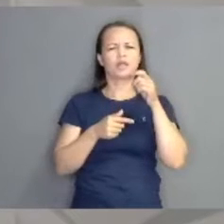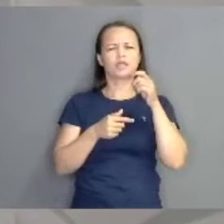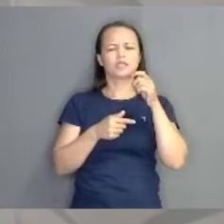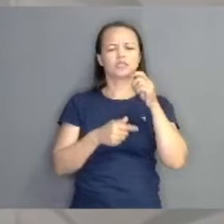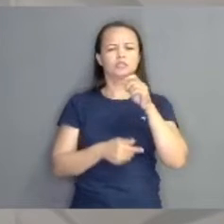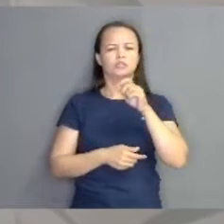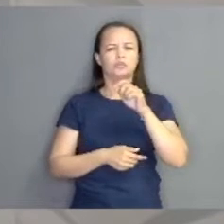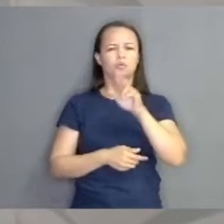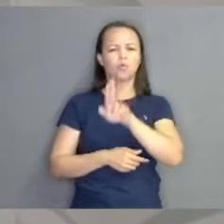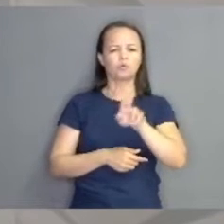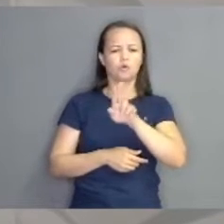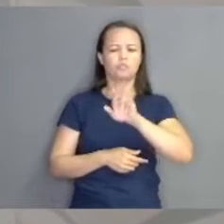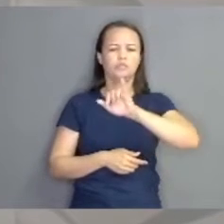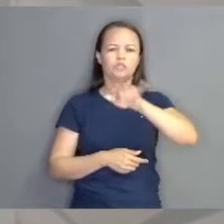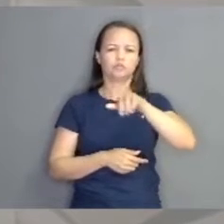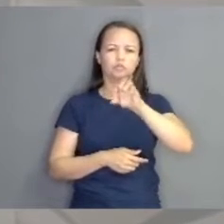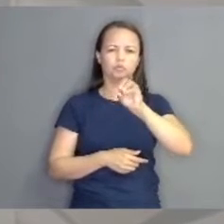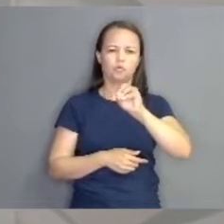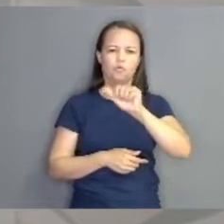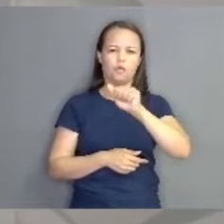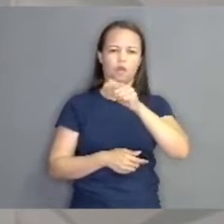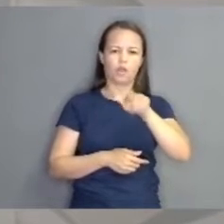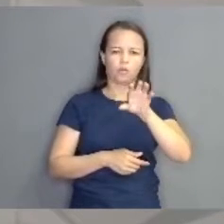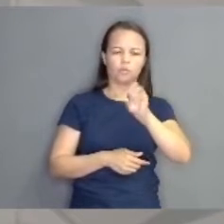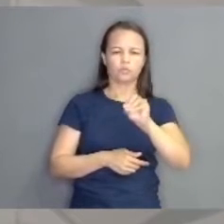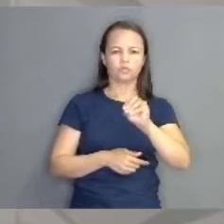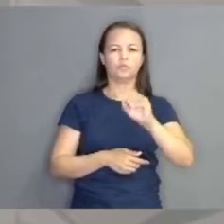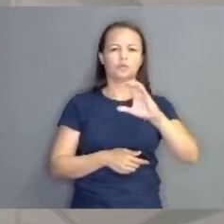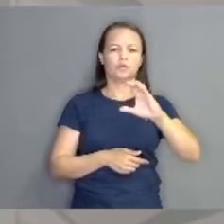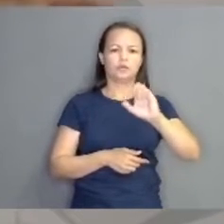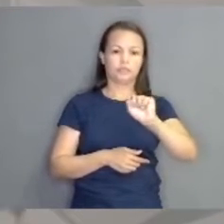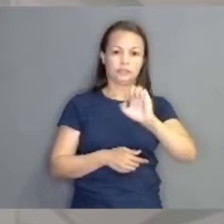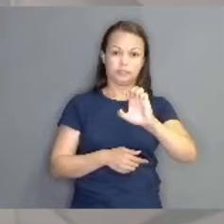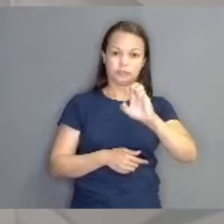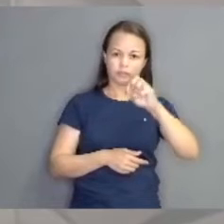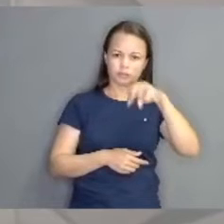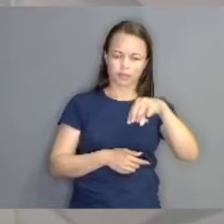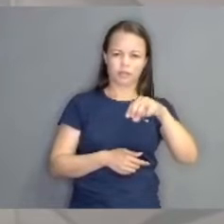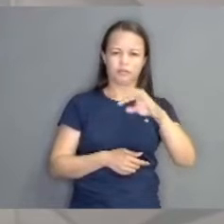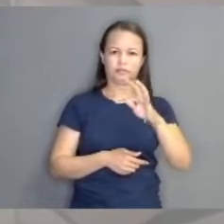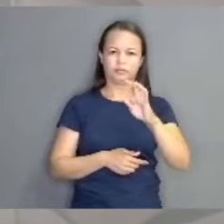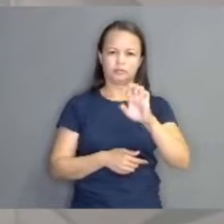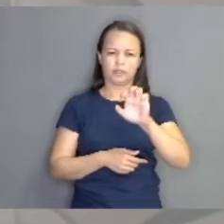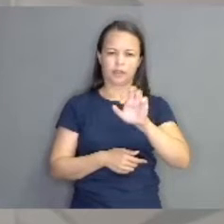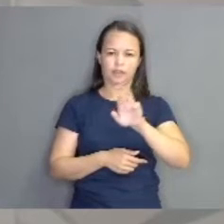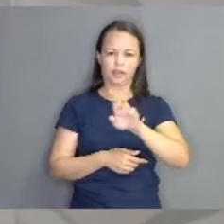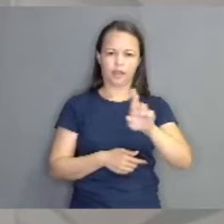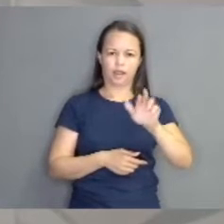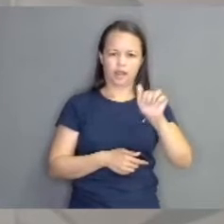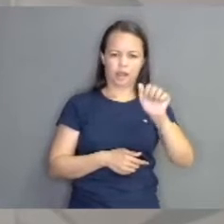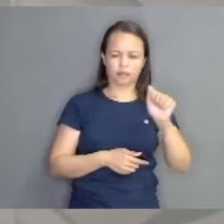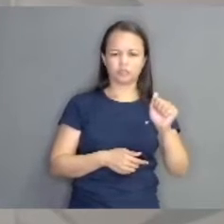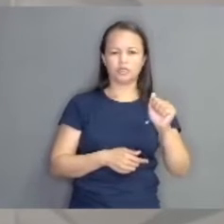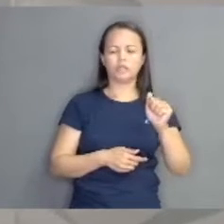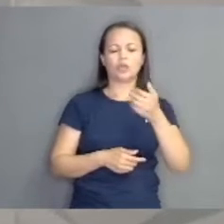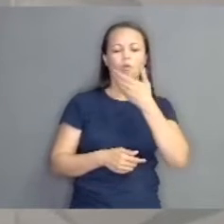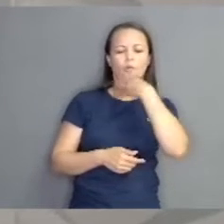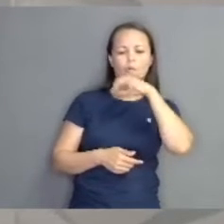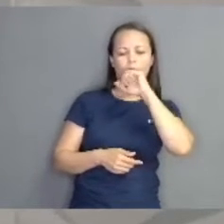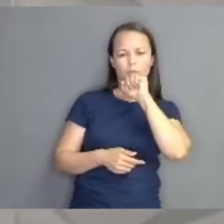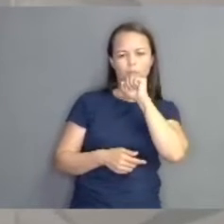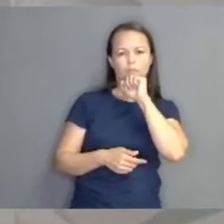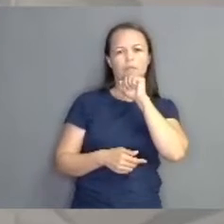Sem Terra? Sim. O pai dele teria dividido as terras e ele teria ficado sem. Então, João